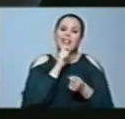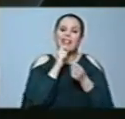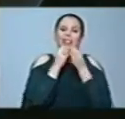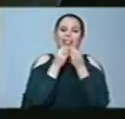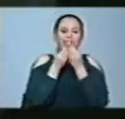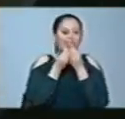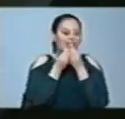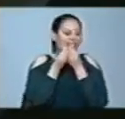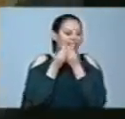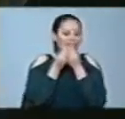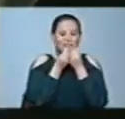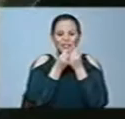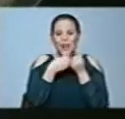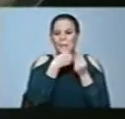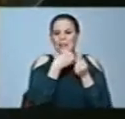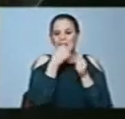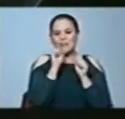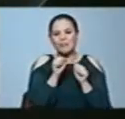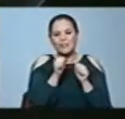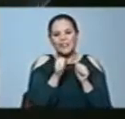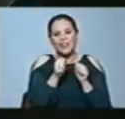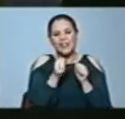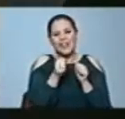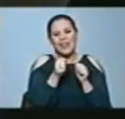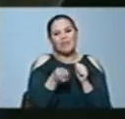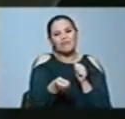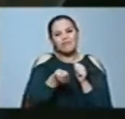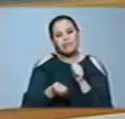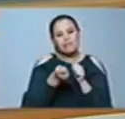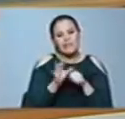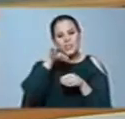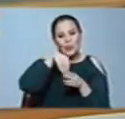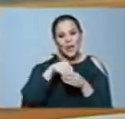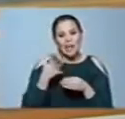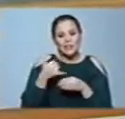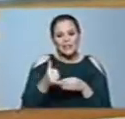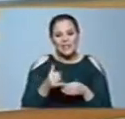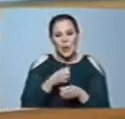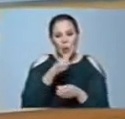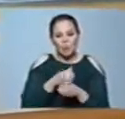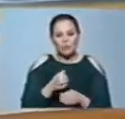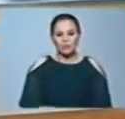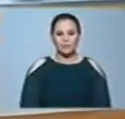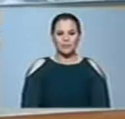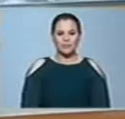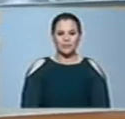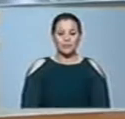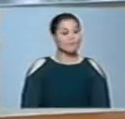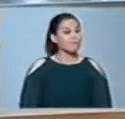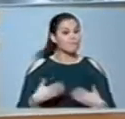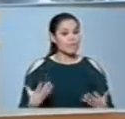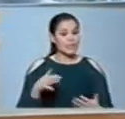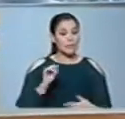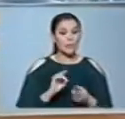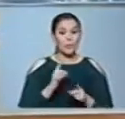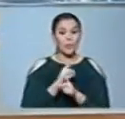deliciosa massa canalizada para colocarmos na nossa porta está e porque